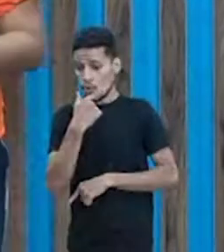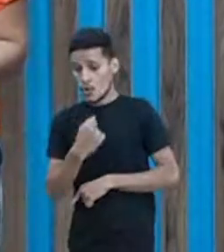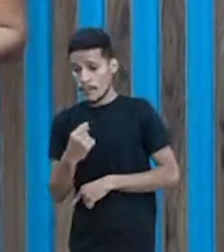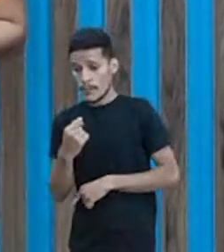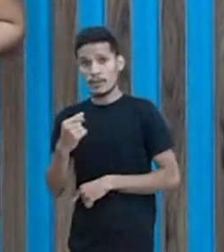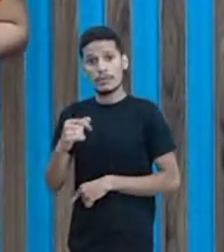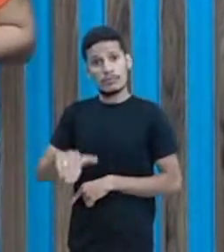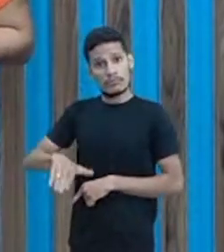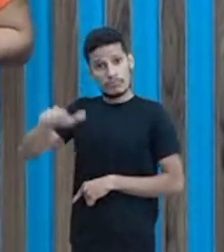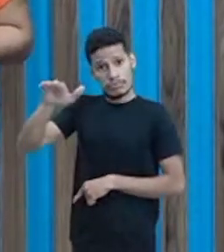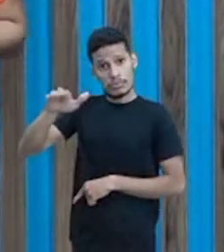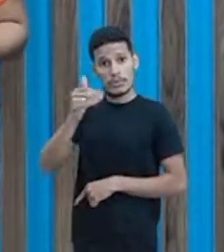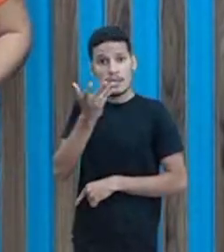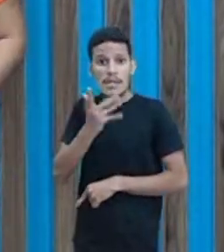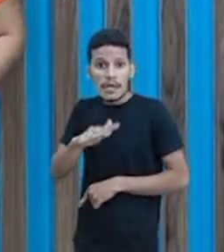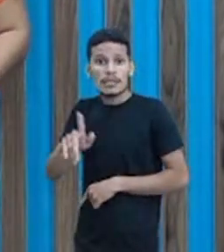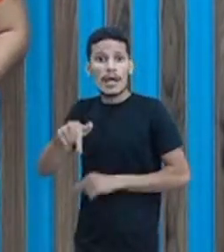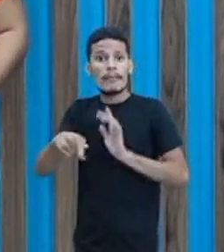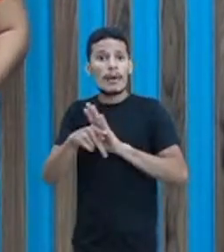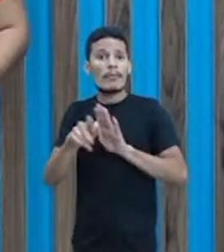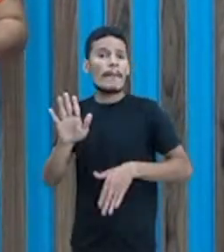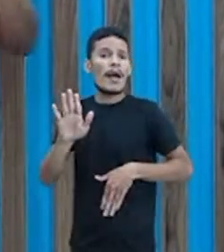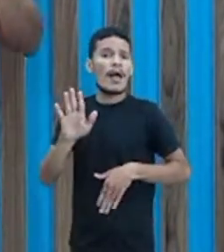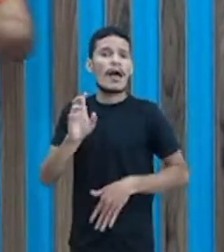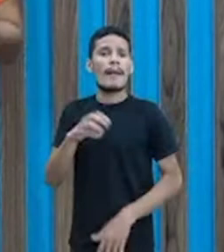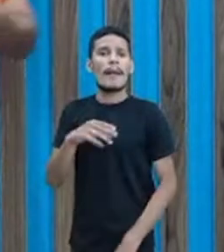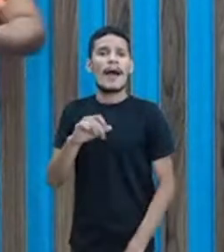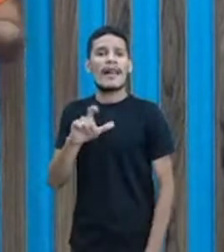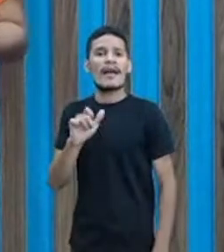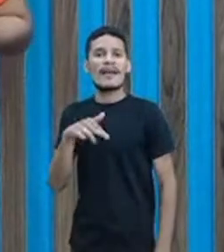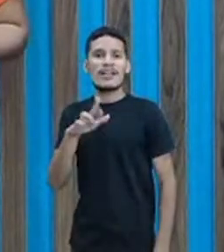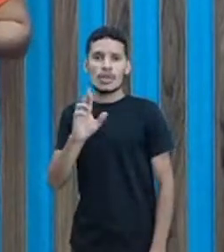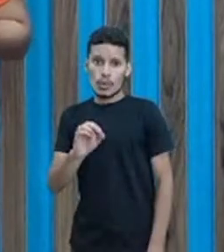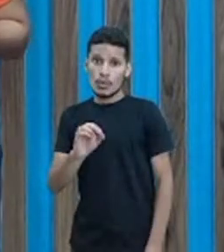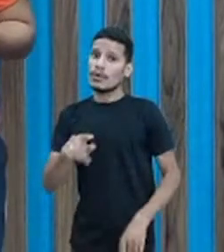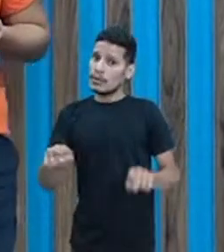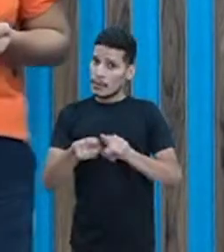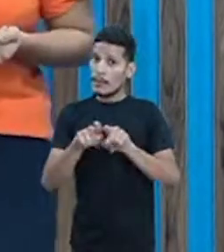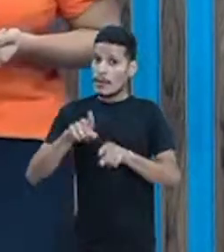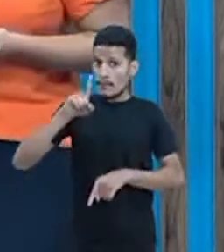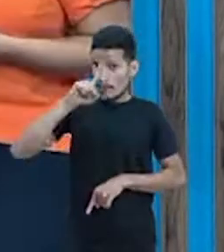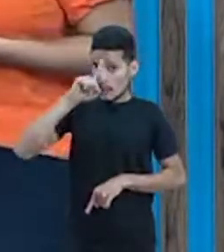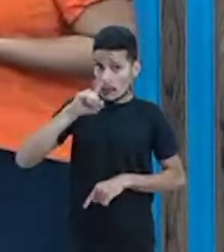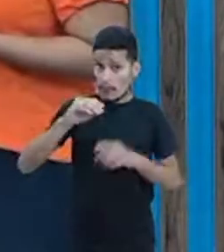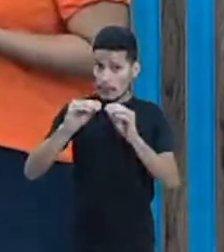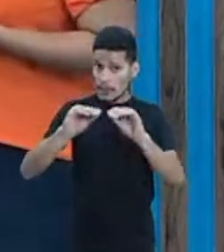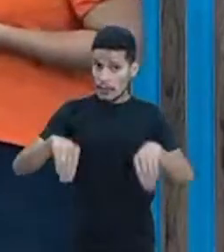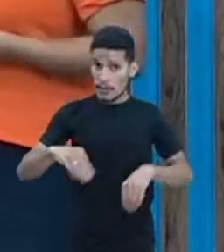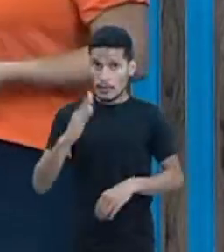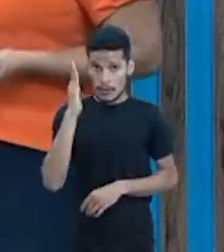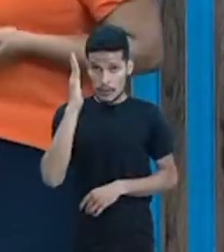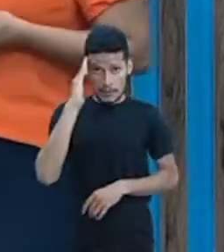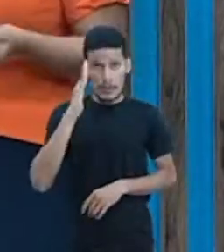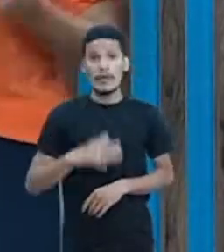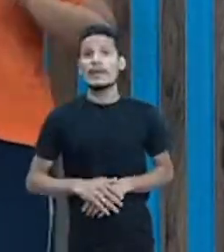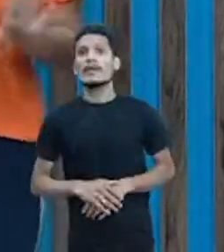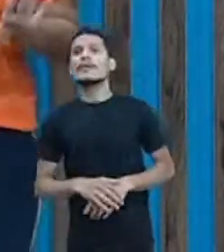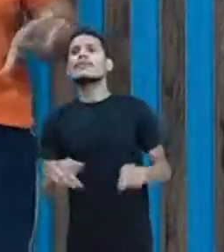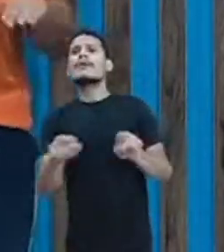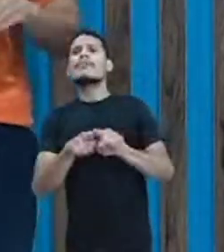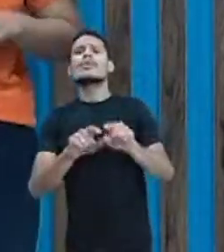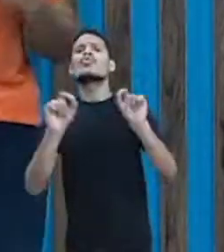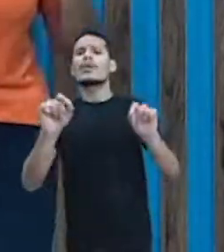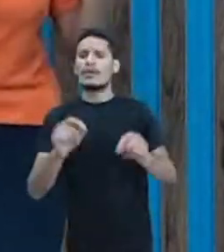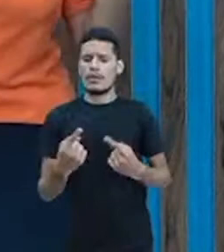são vistos instantaneamente como malandros. Isso, além de ser prejudicial, é muito perigoso, não é? E, qual é a